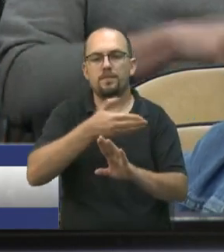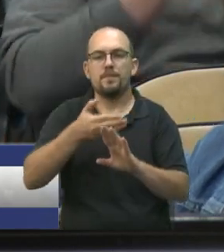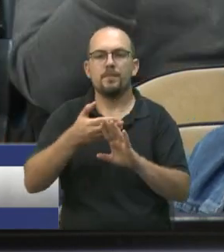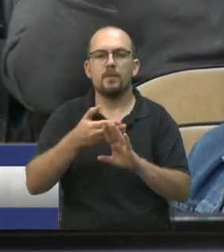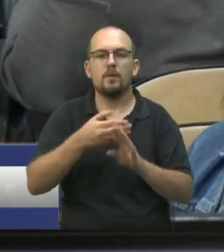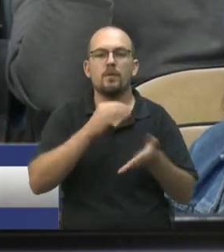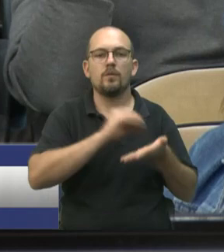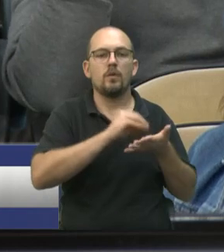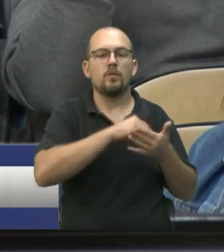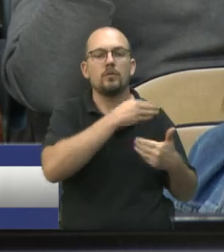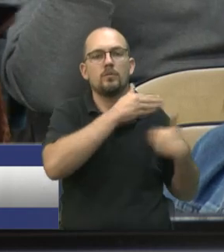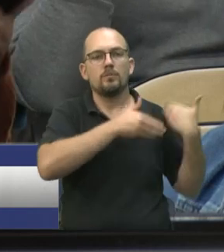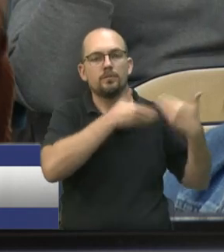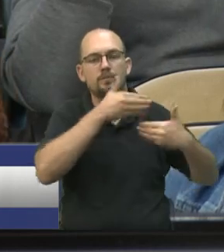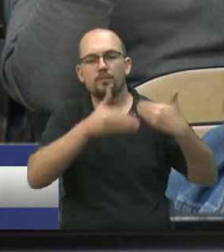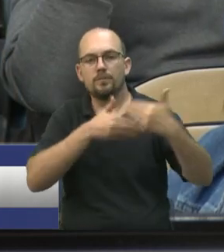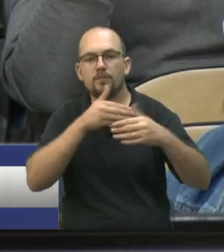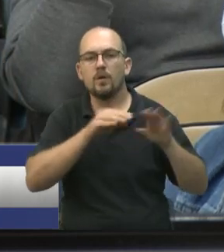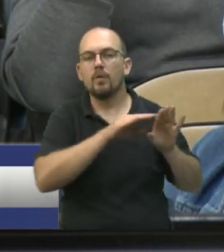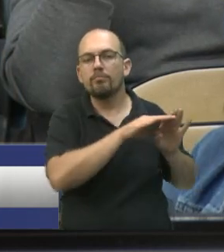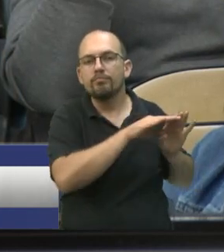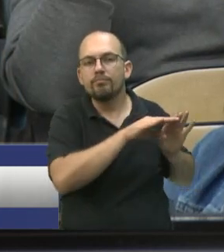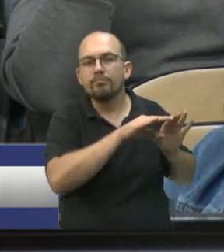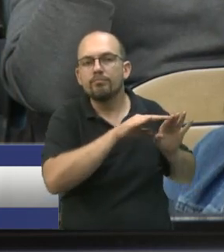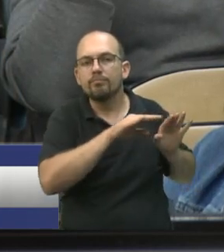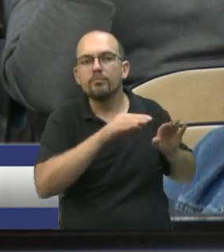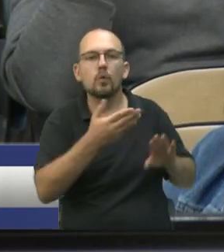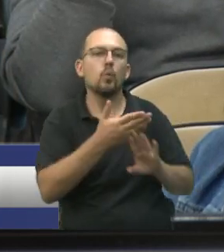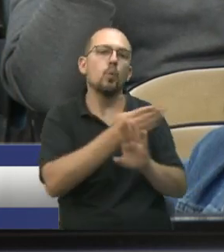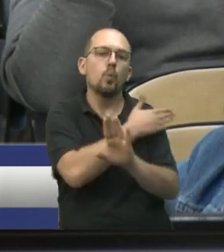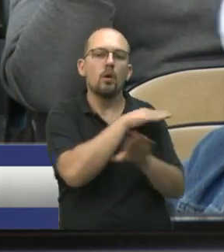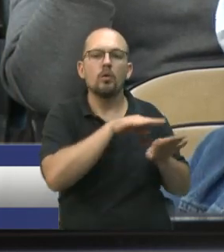dos servidores,